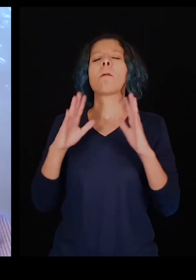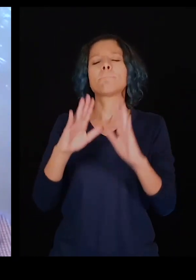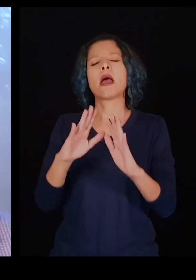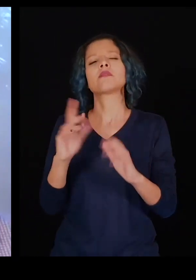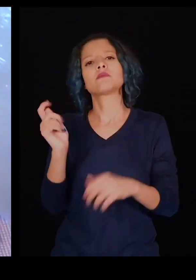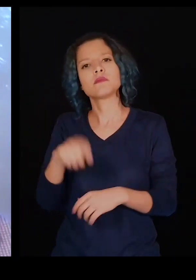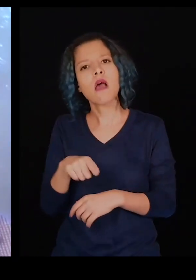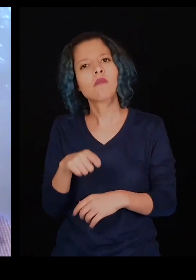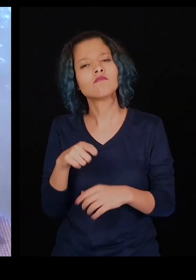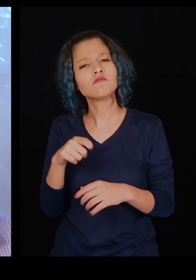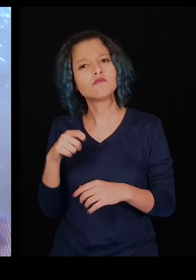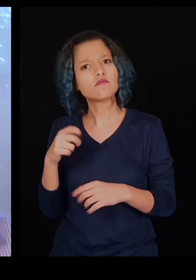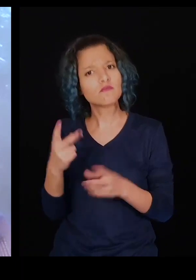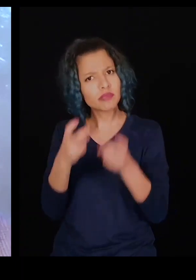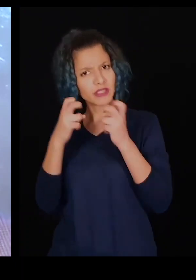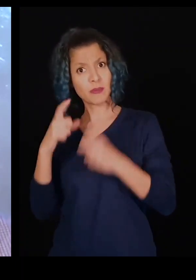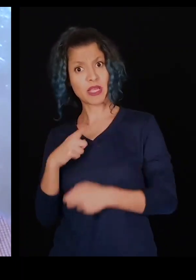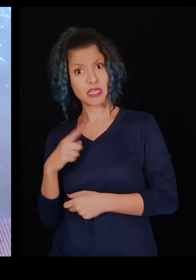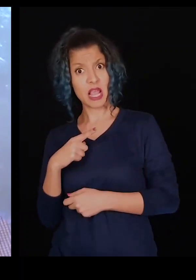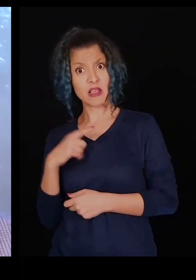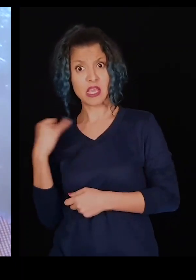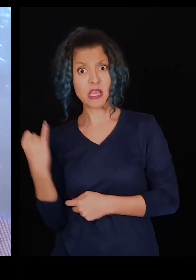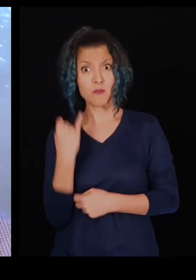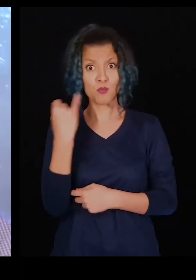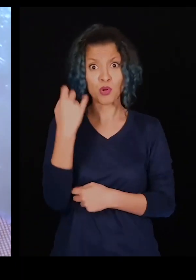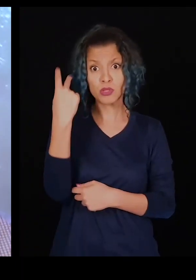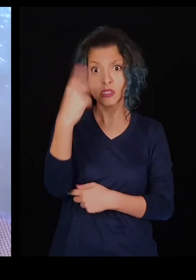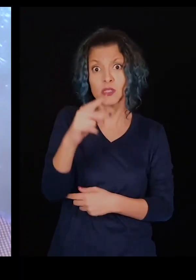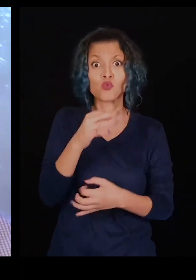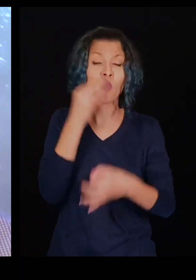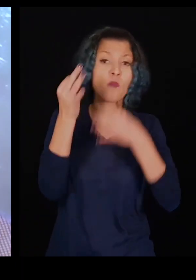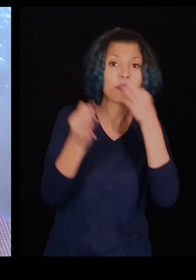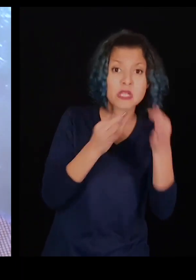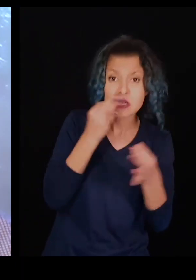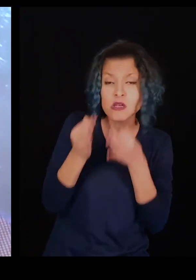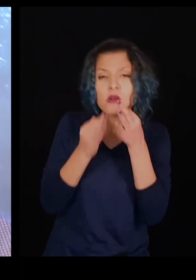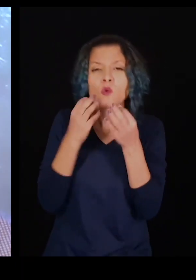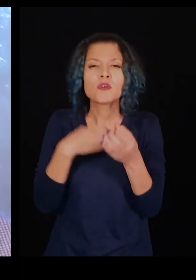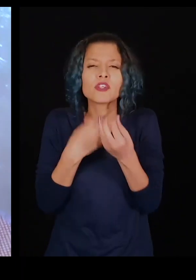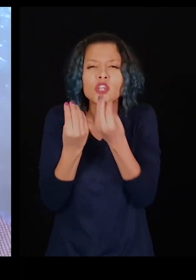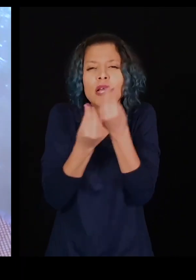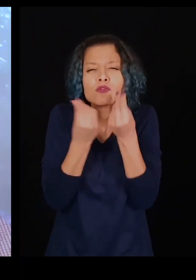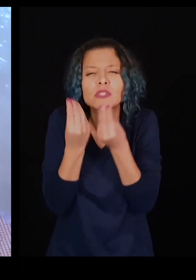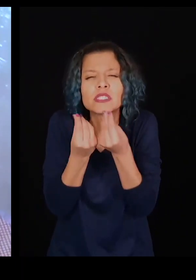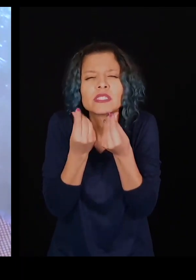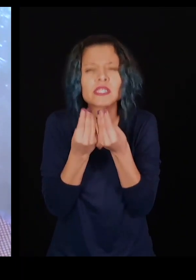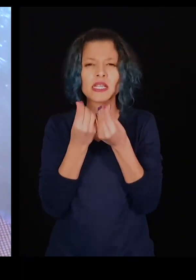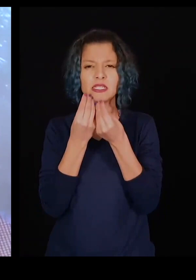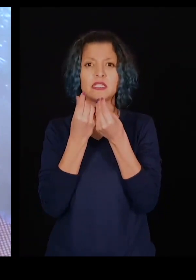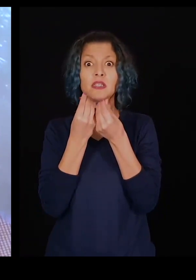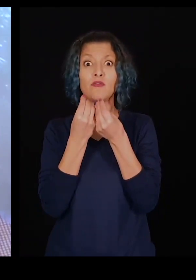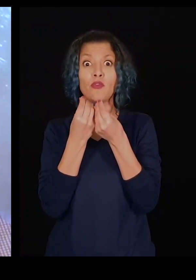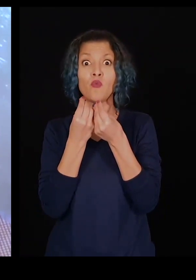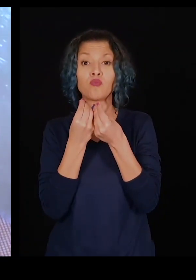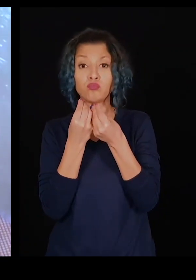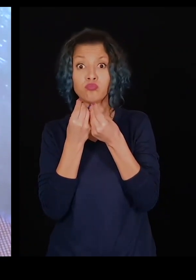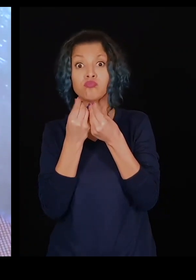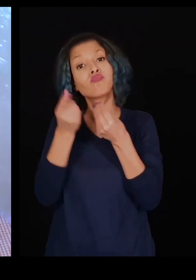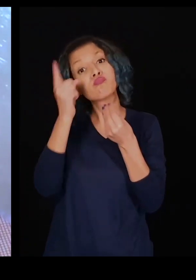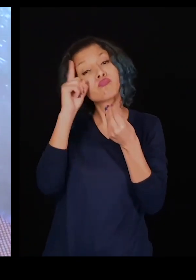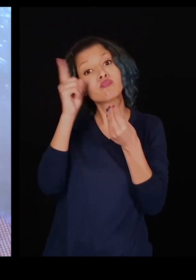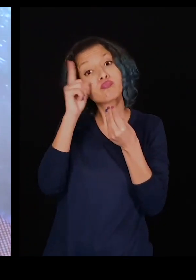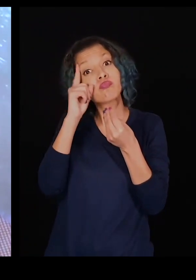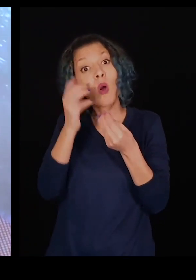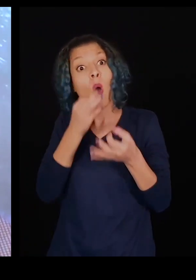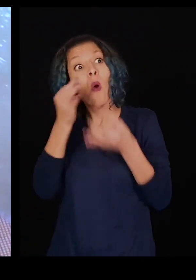essa relevância no seu papel, nas suas opiniões, essa sensibilidade que você traz a partir do seu dia a dia para dentro